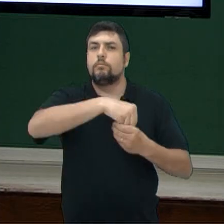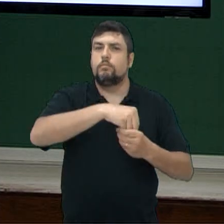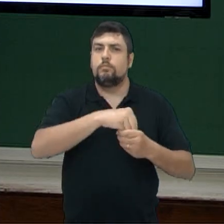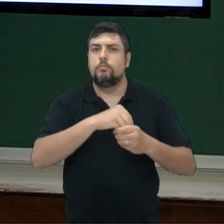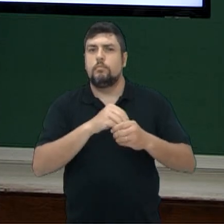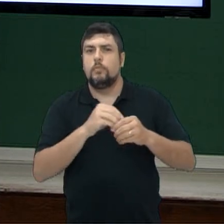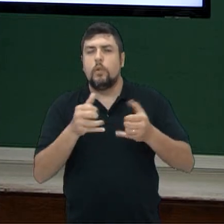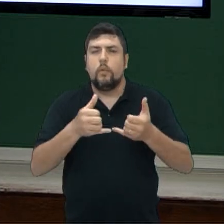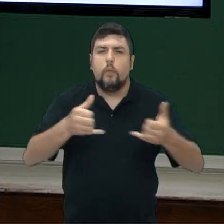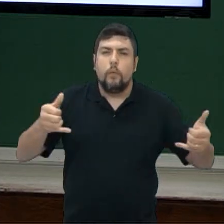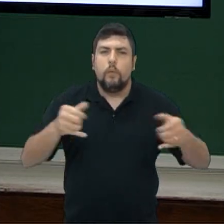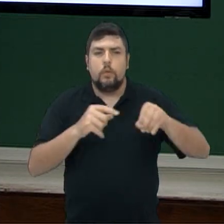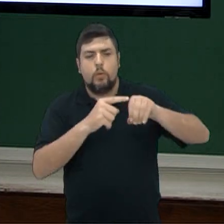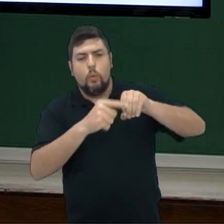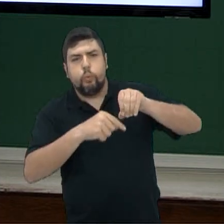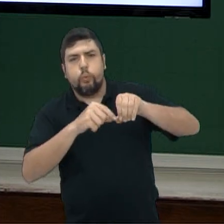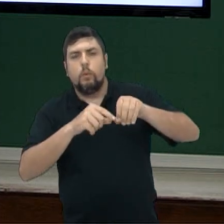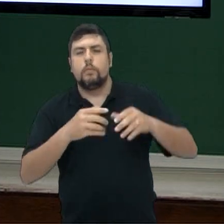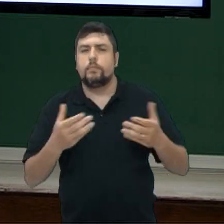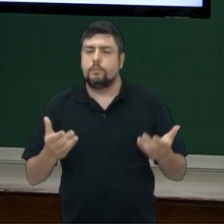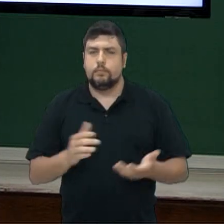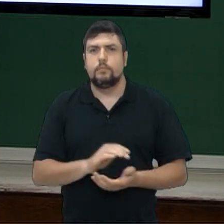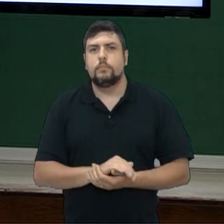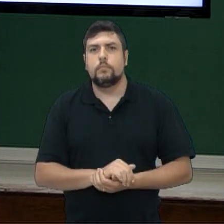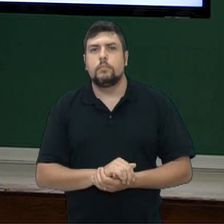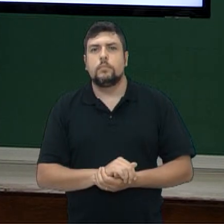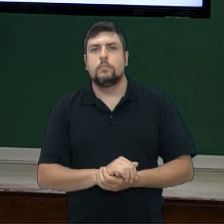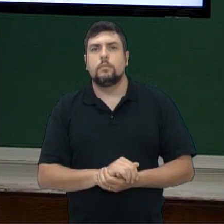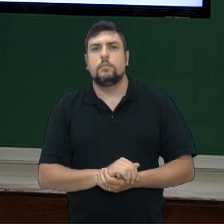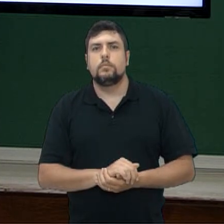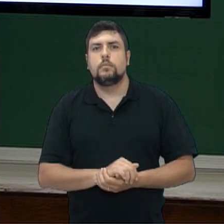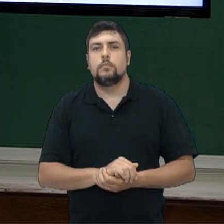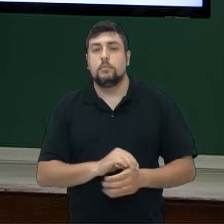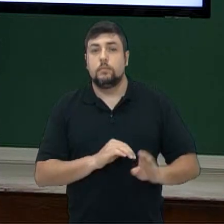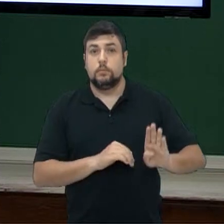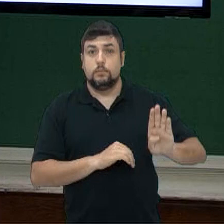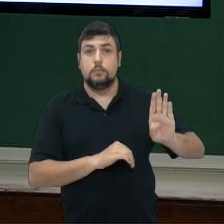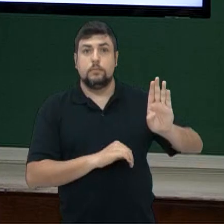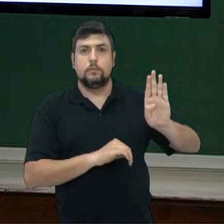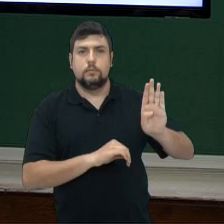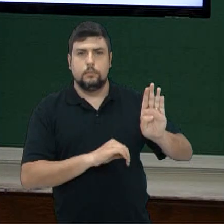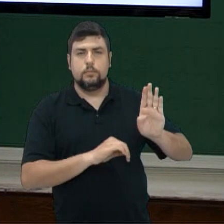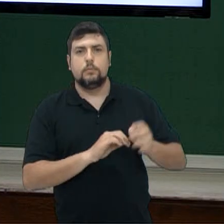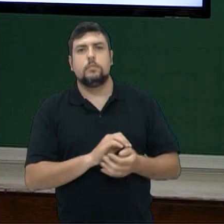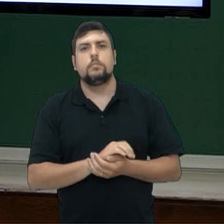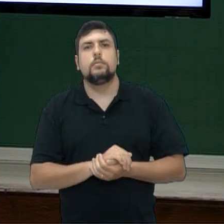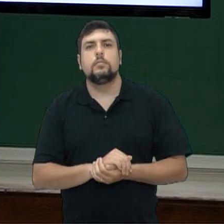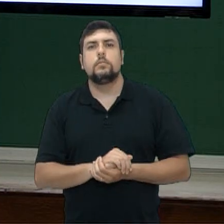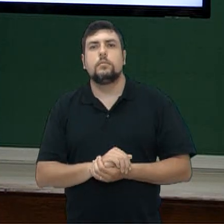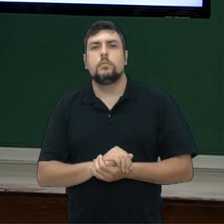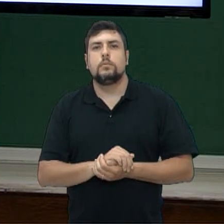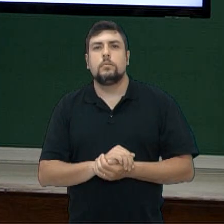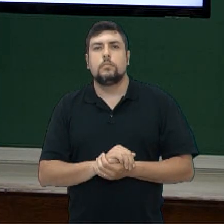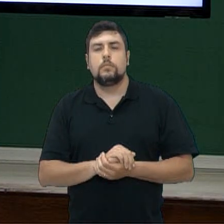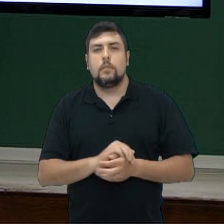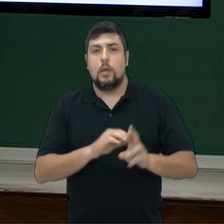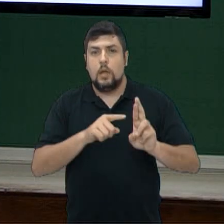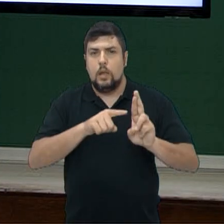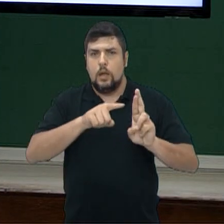área da espessura do fio aqui, né? A letra B, a sua resistência